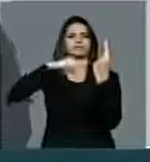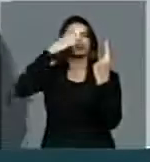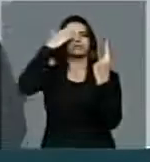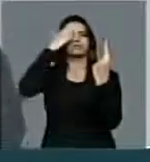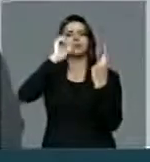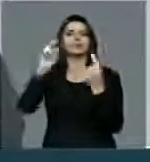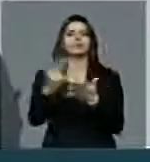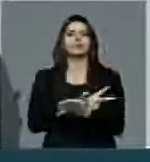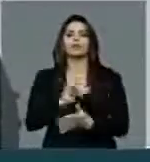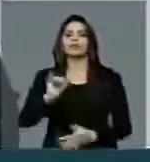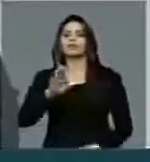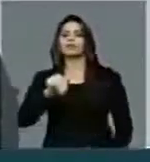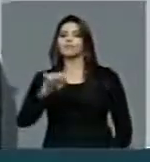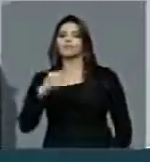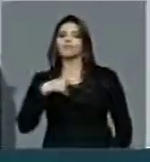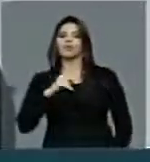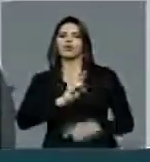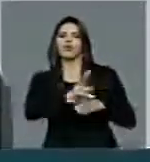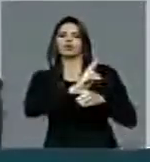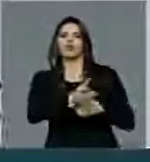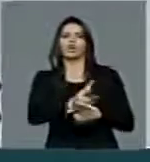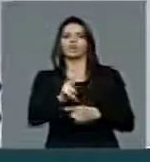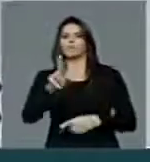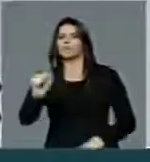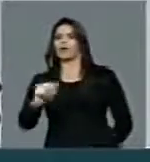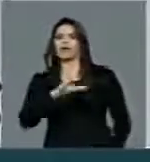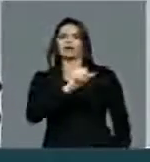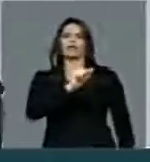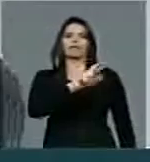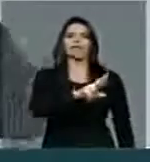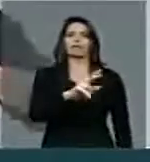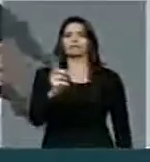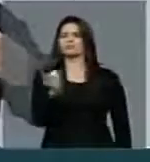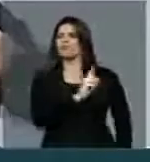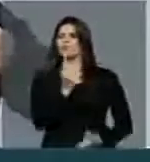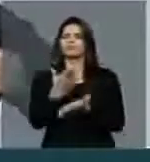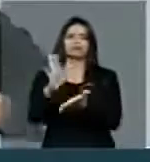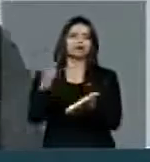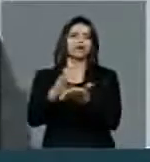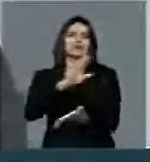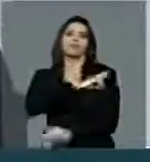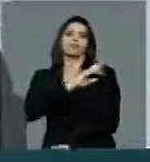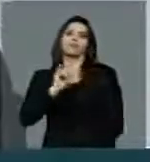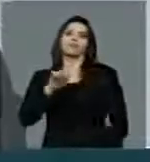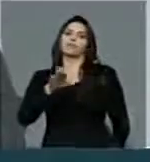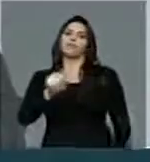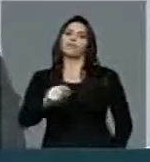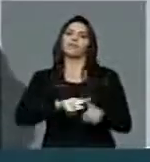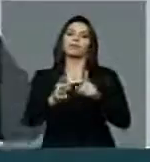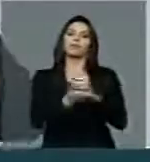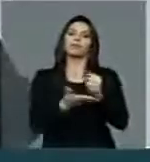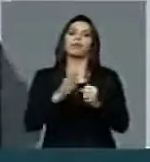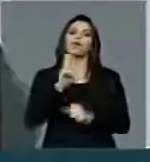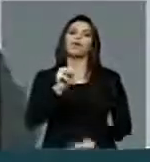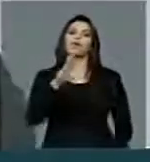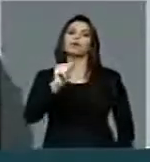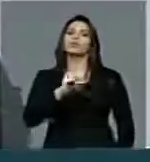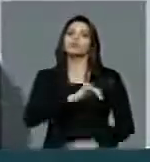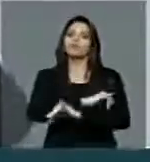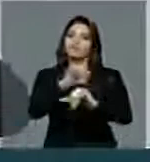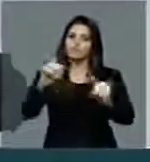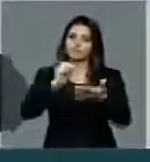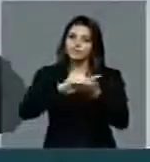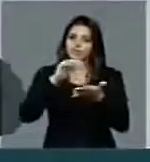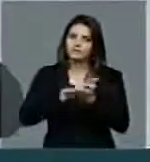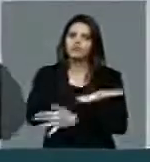vai controlar CAR, isso não é função do IBAMA. Agora, saber a base única de dados é